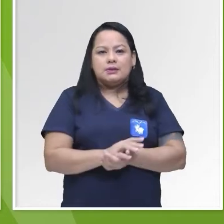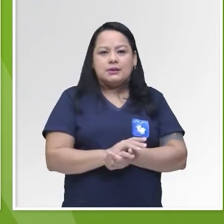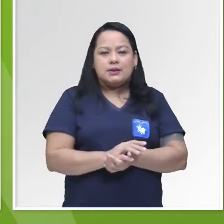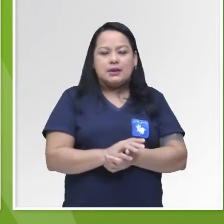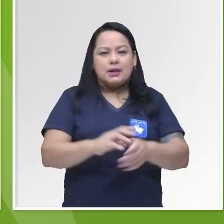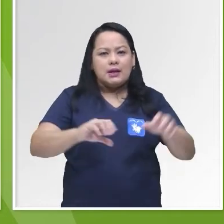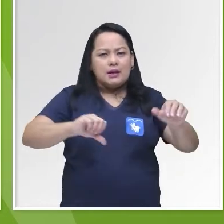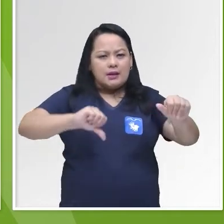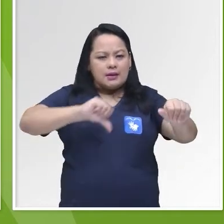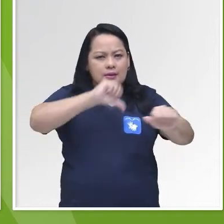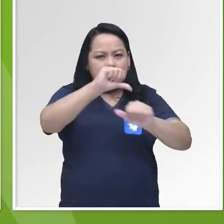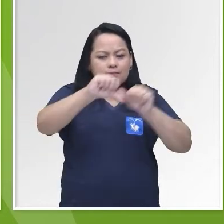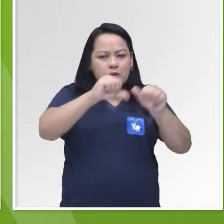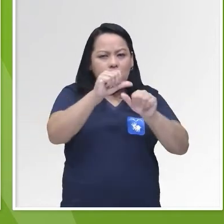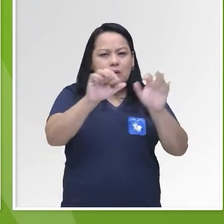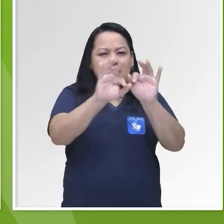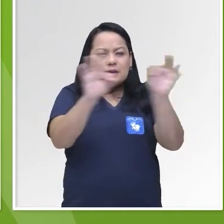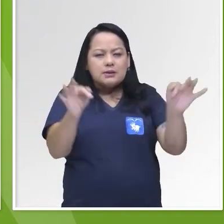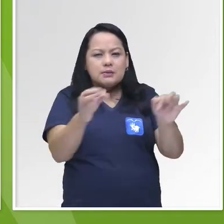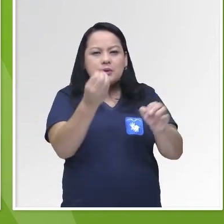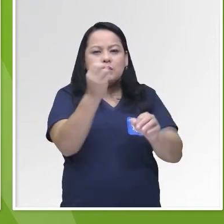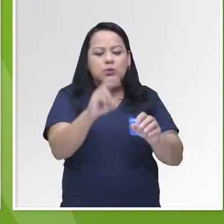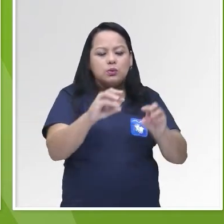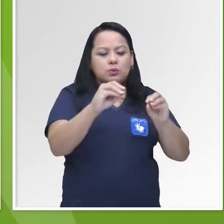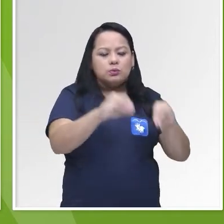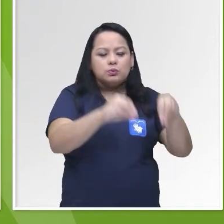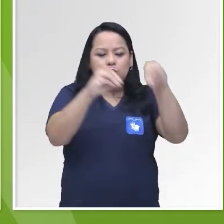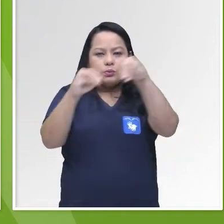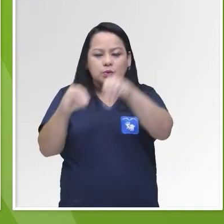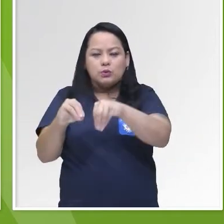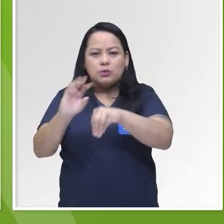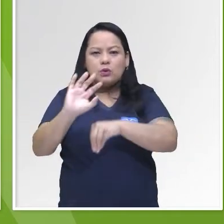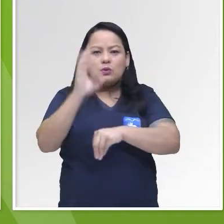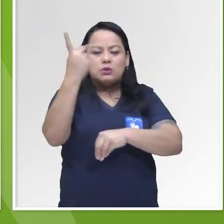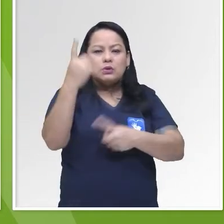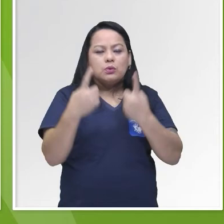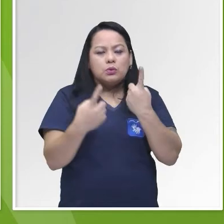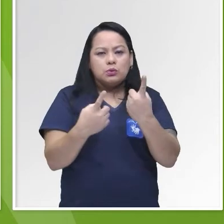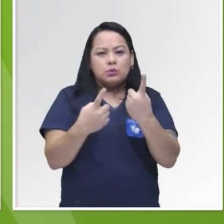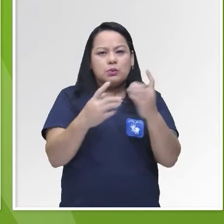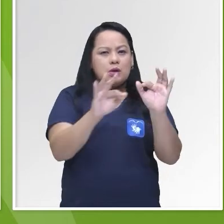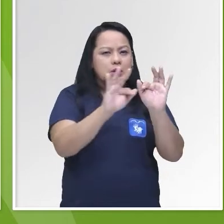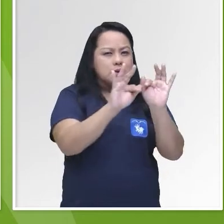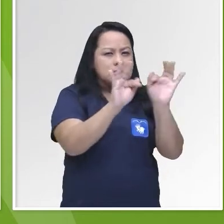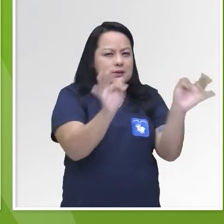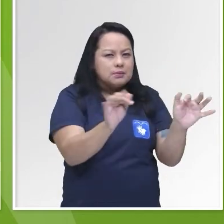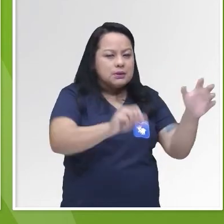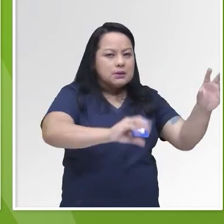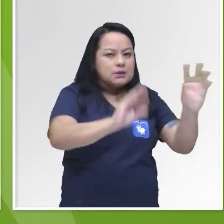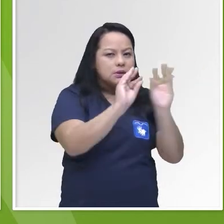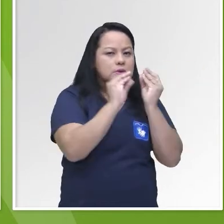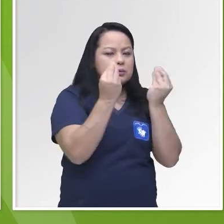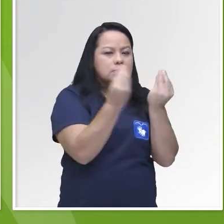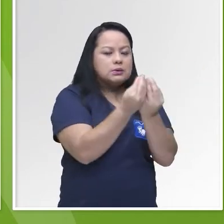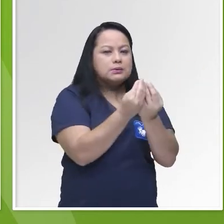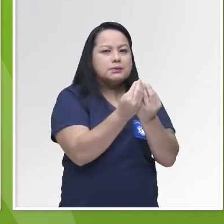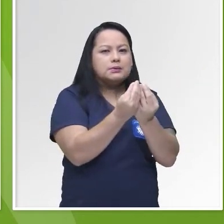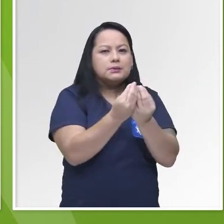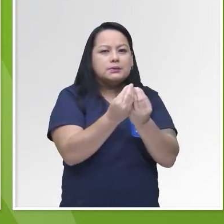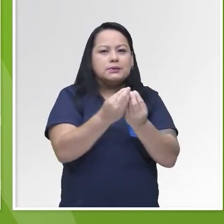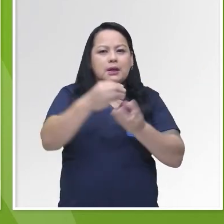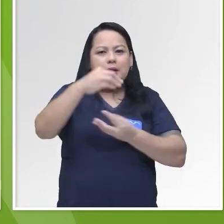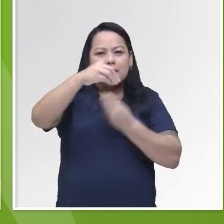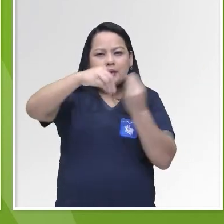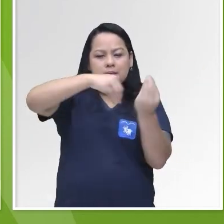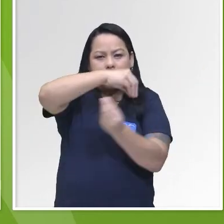ou deslocamento ocorre quando uma substância simples reage com